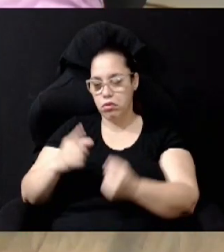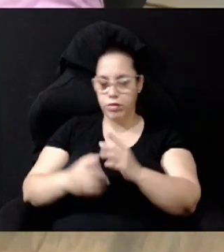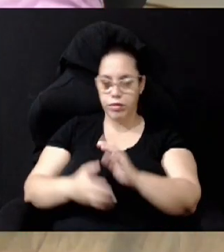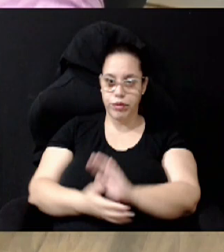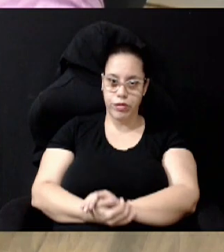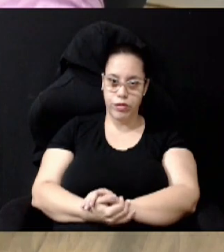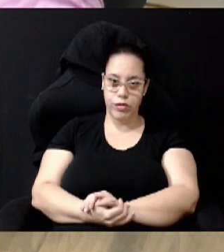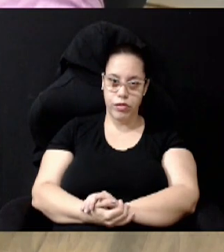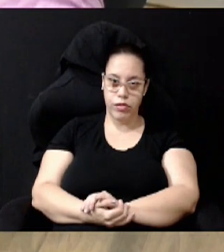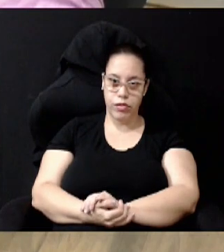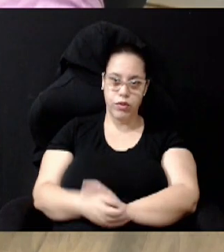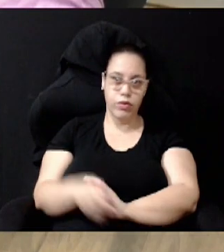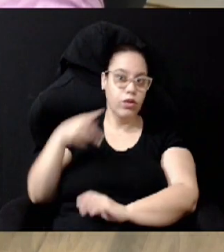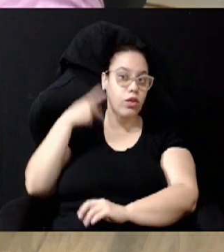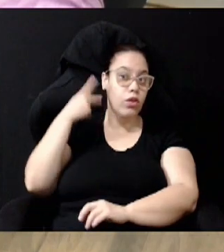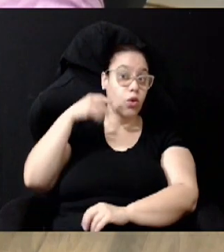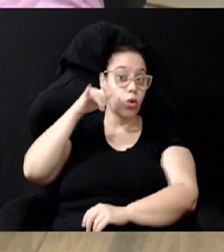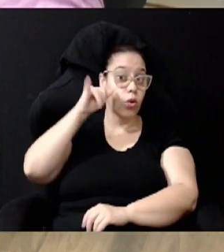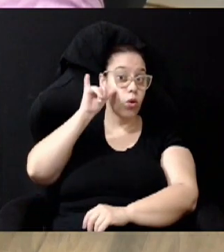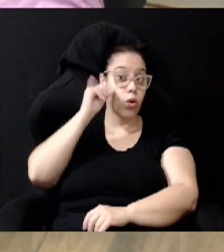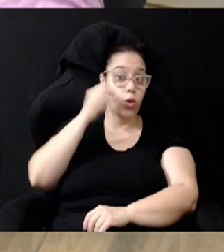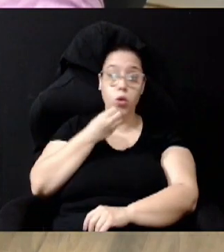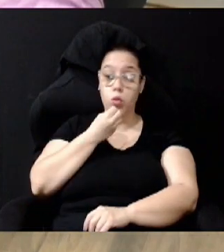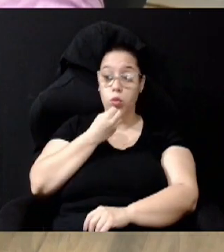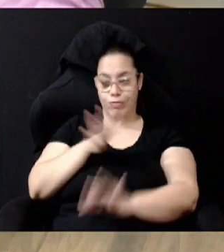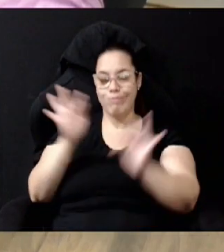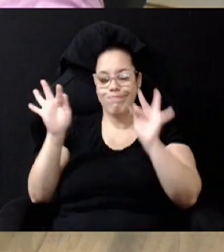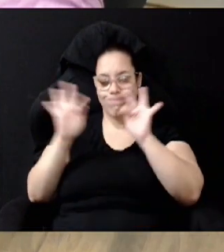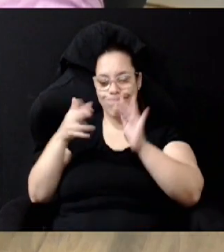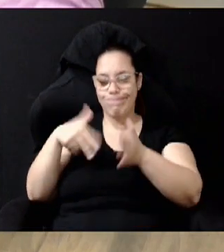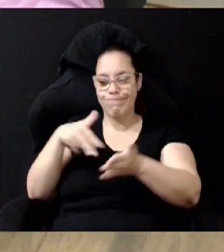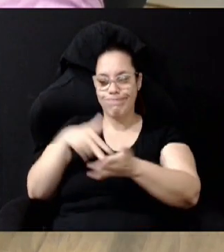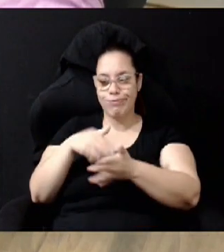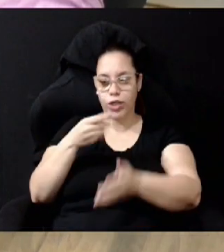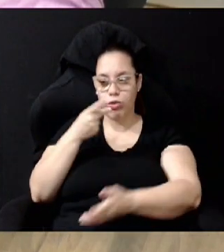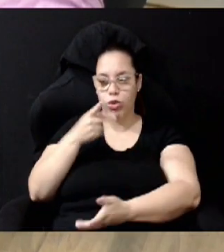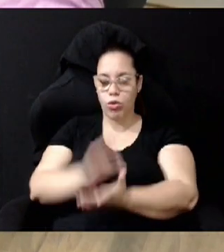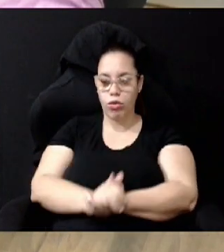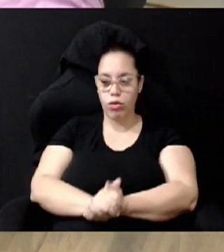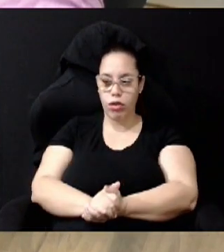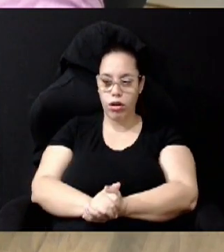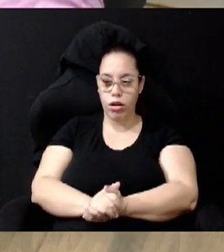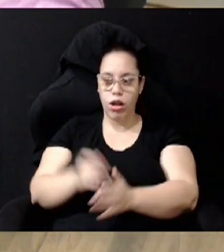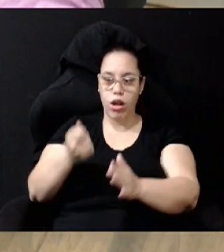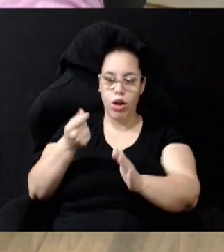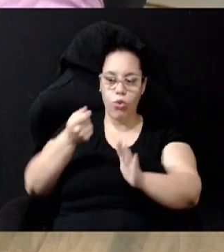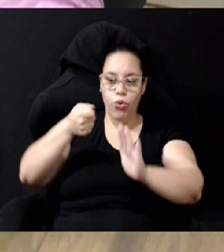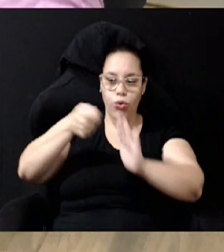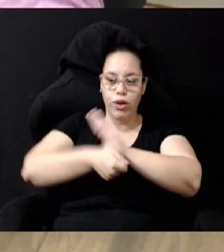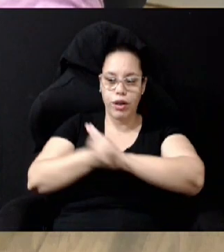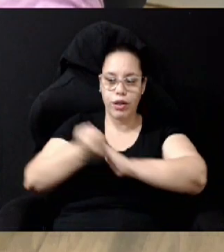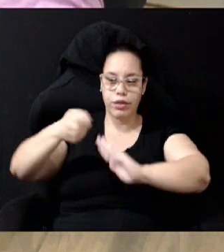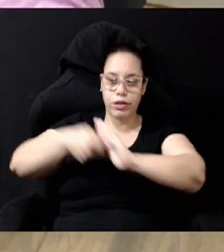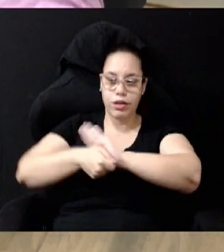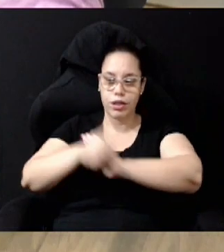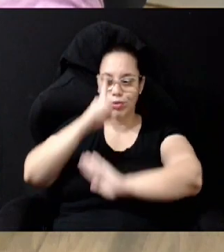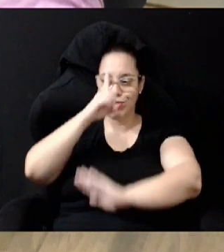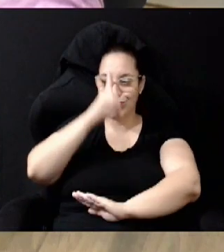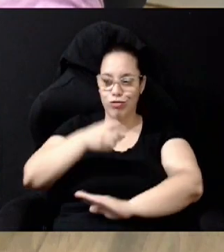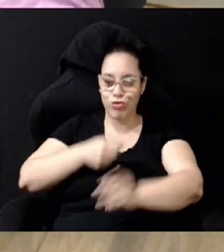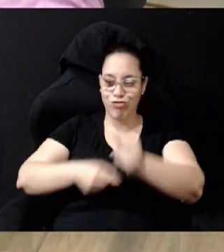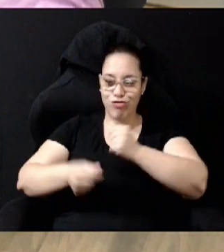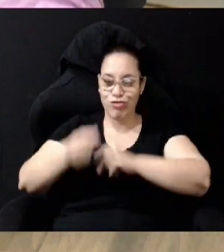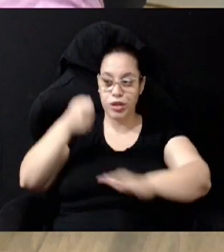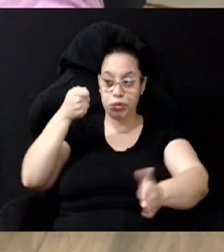vereador Paulo Búfalo foi muito feliz nessa colocação, porque a financiarização é que manda, né? O econômico que manda. O doutor Renato